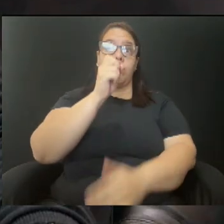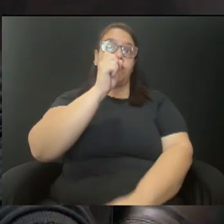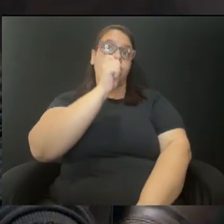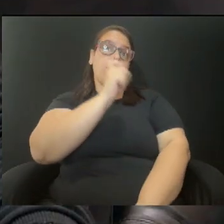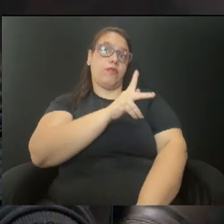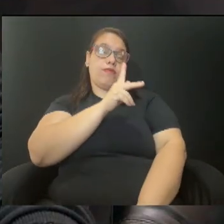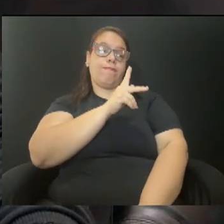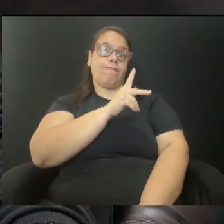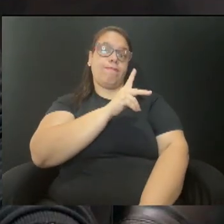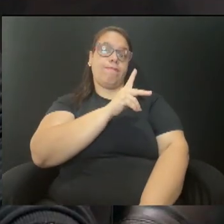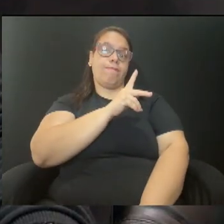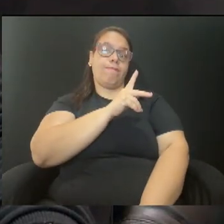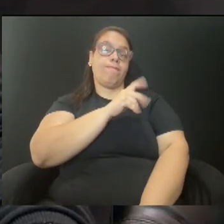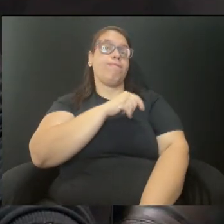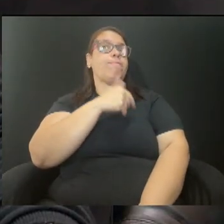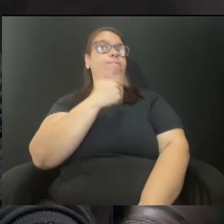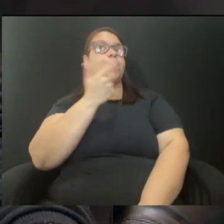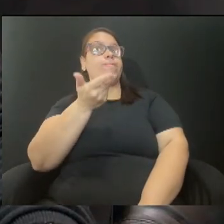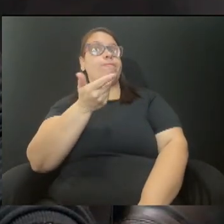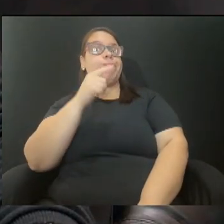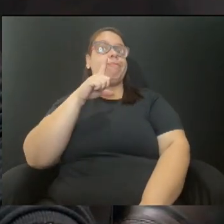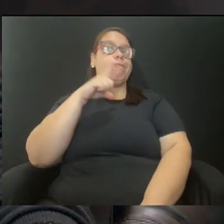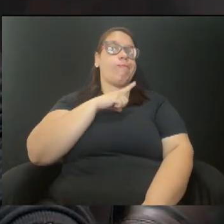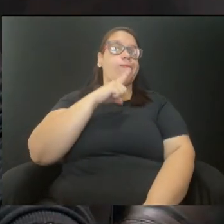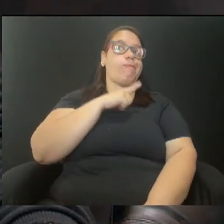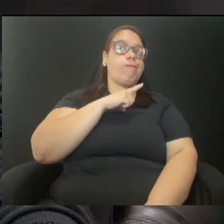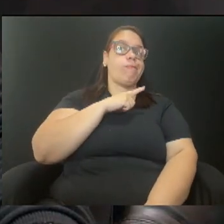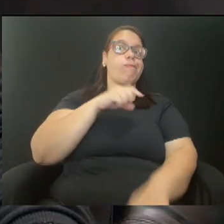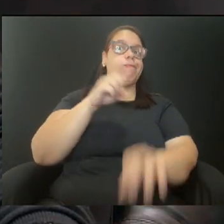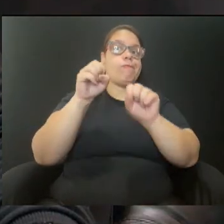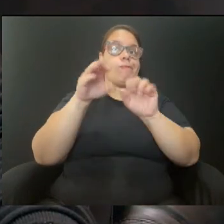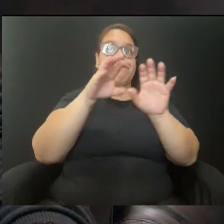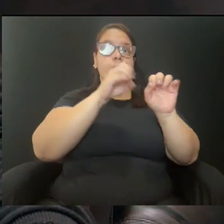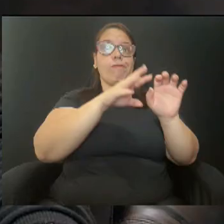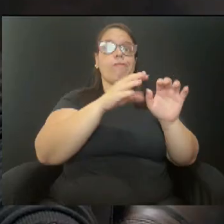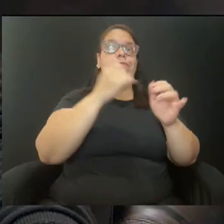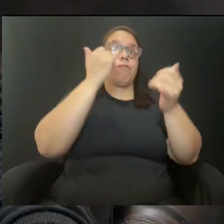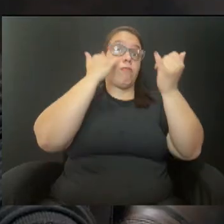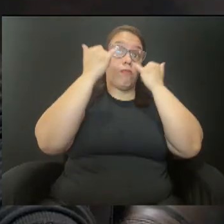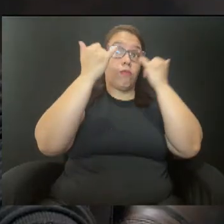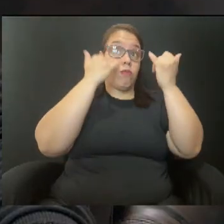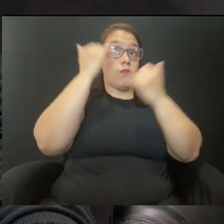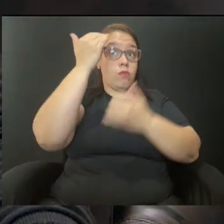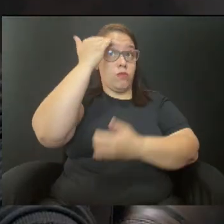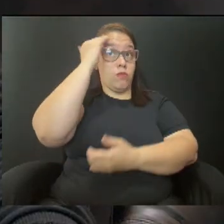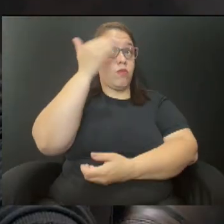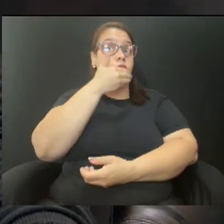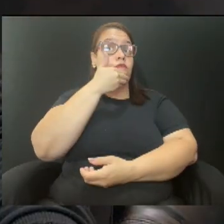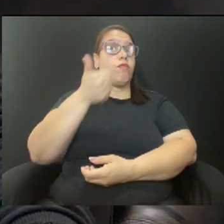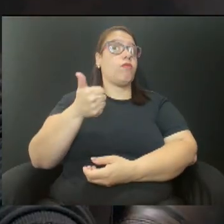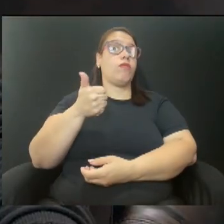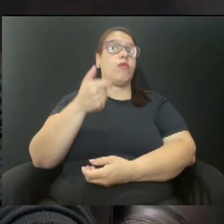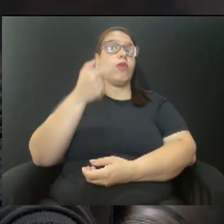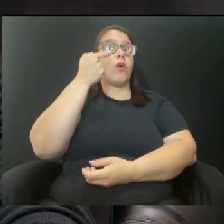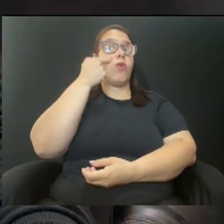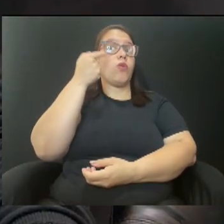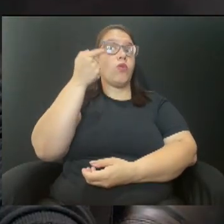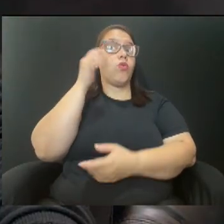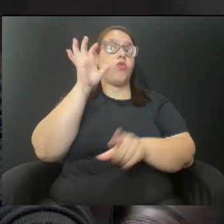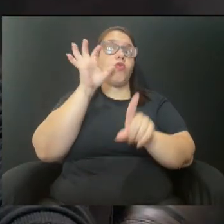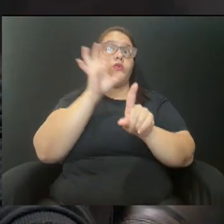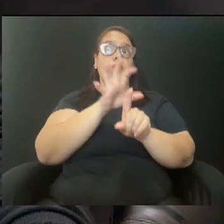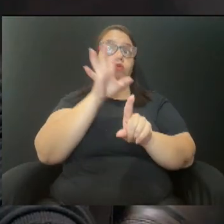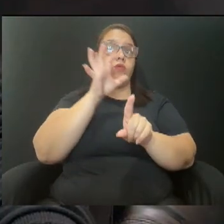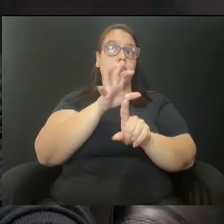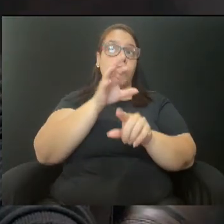de você ter uma psicoeducação, se informar e entender melhor. Muito eu vejo sendo influenciado transição de carreira,